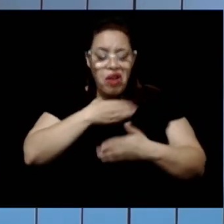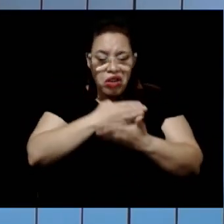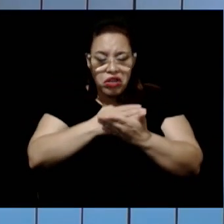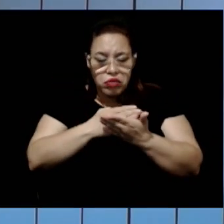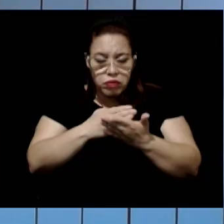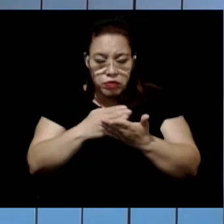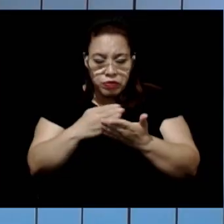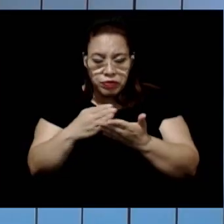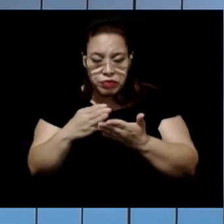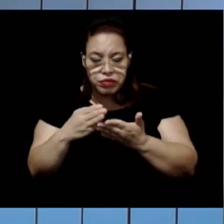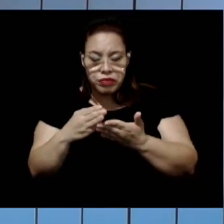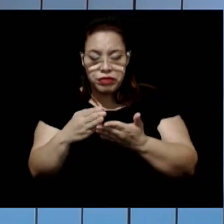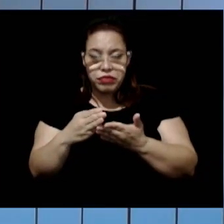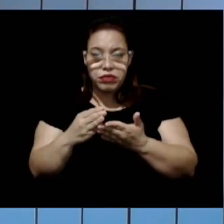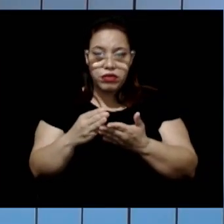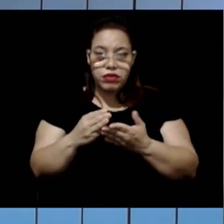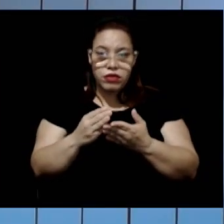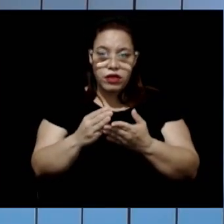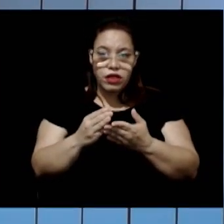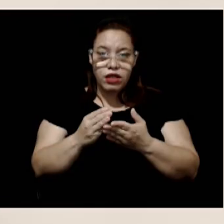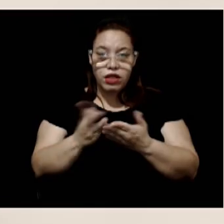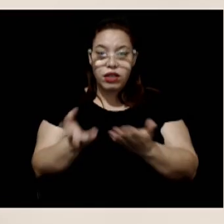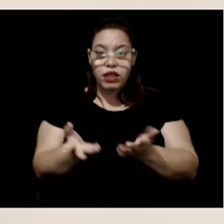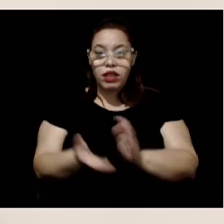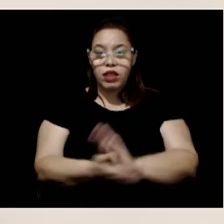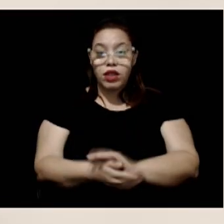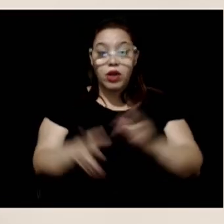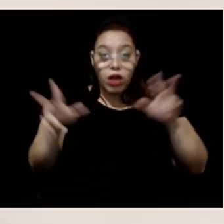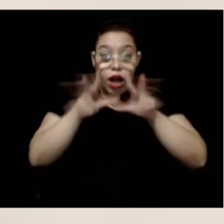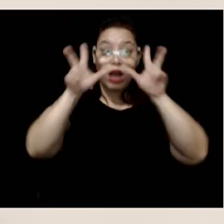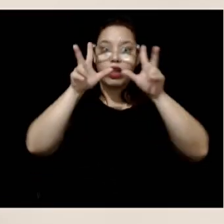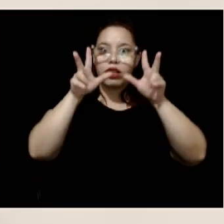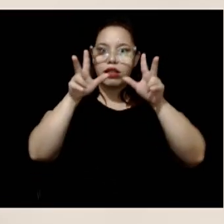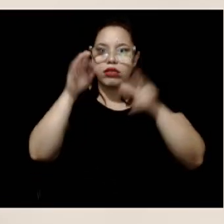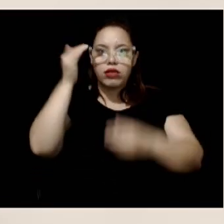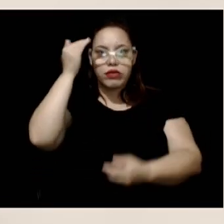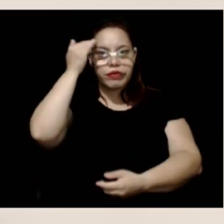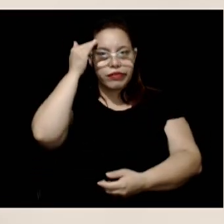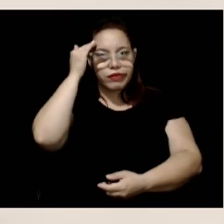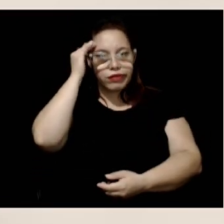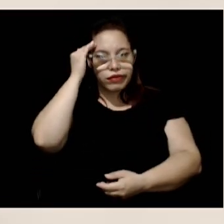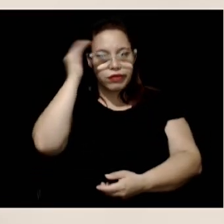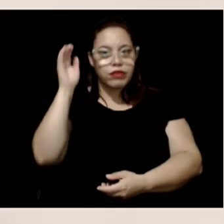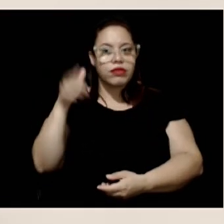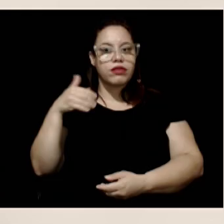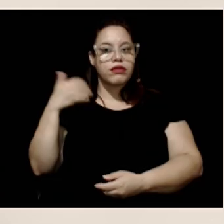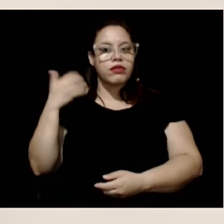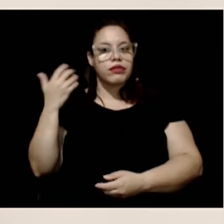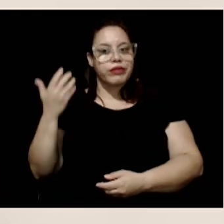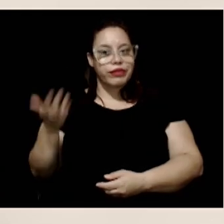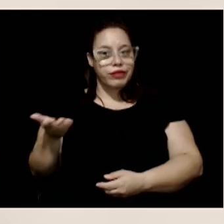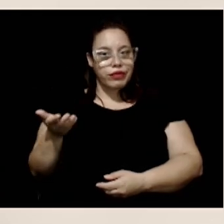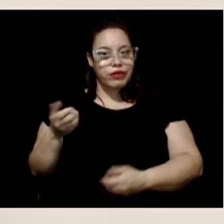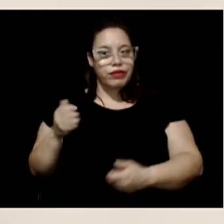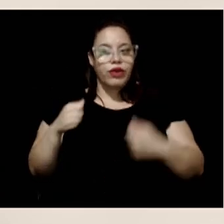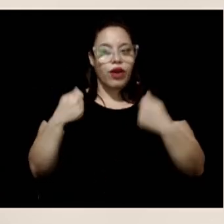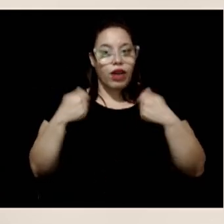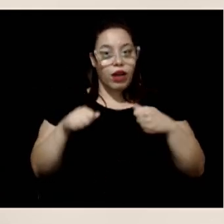aí para as pessoas ficarem alertas, né, entenderem um pouquinho para o que precisam prestar